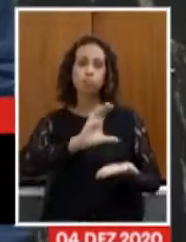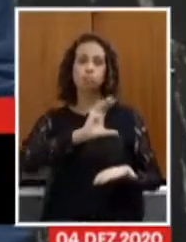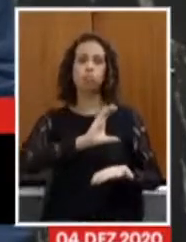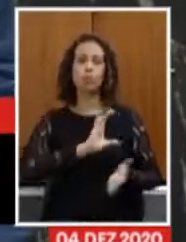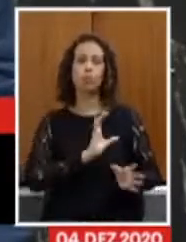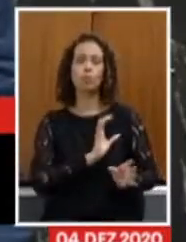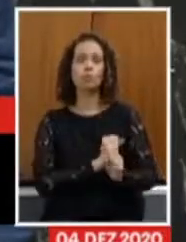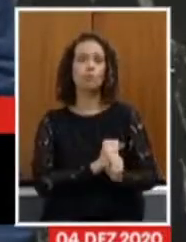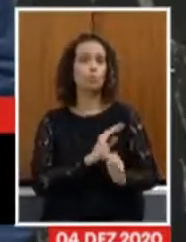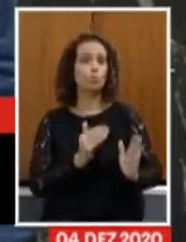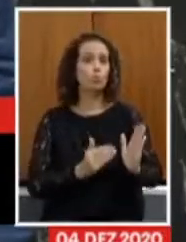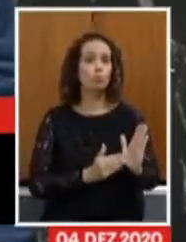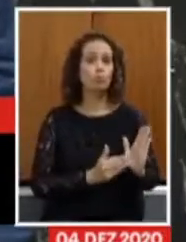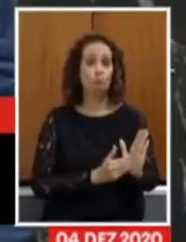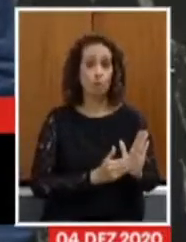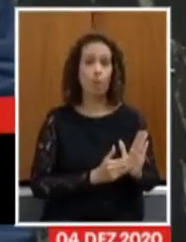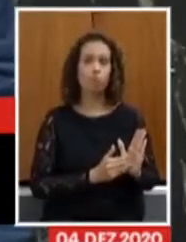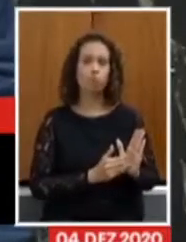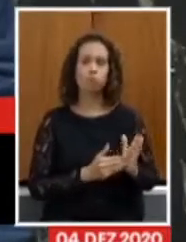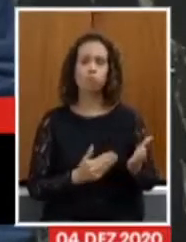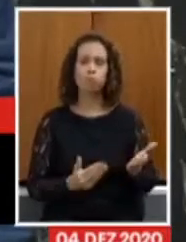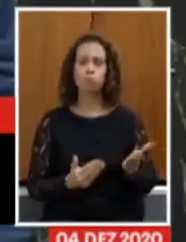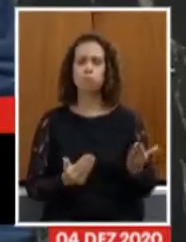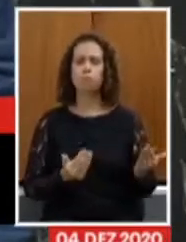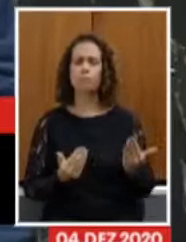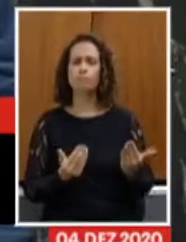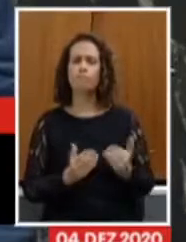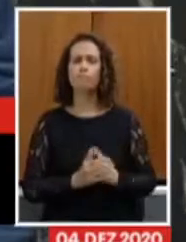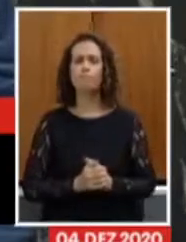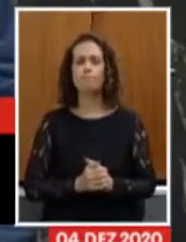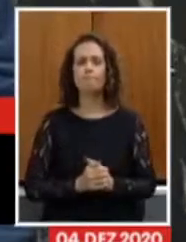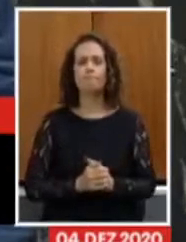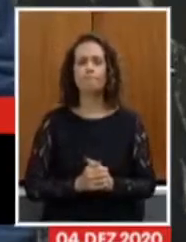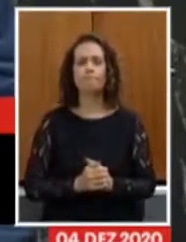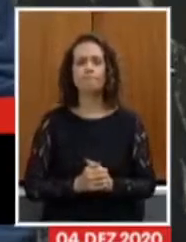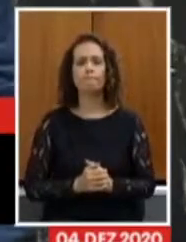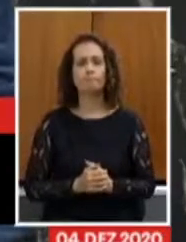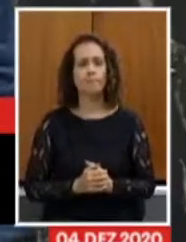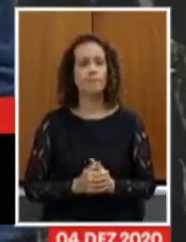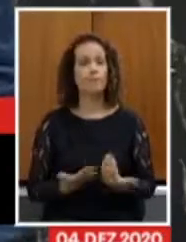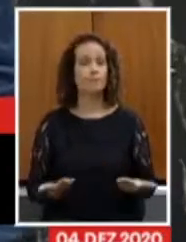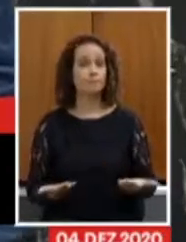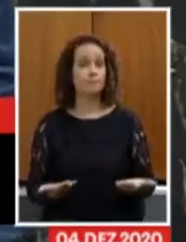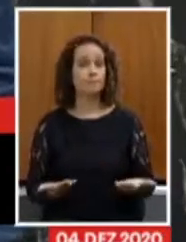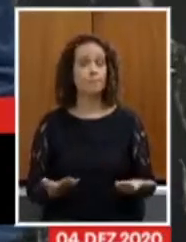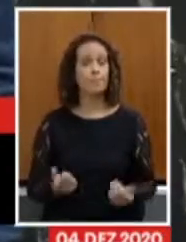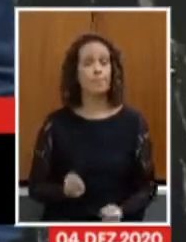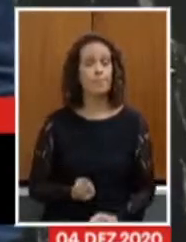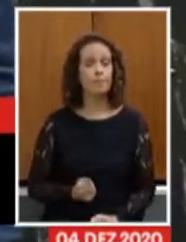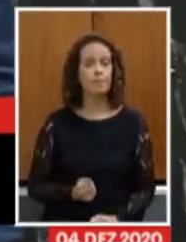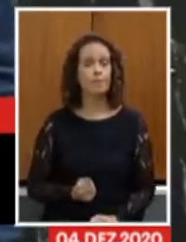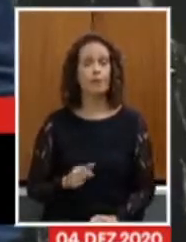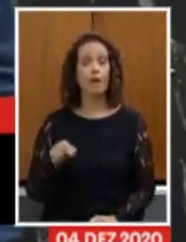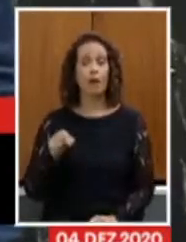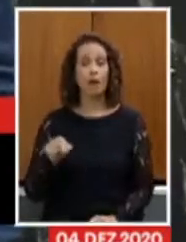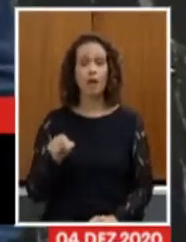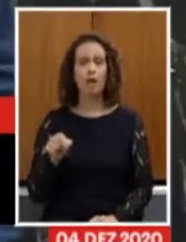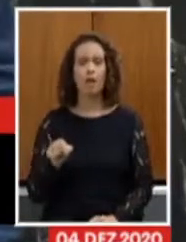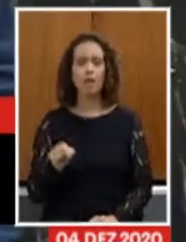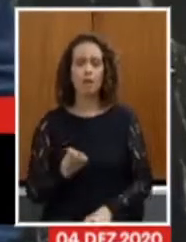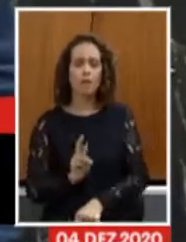líquida, deduzindo da reserva de contingência. No entanto, a referida